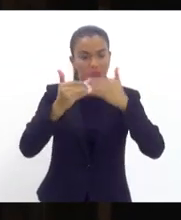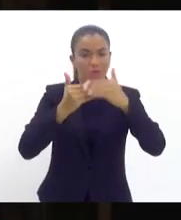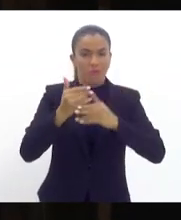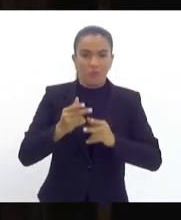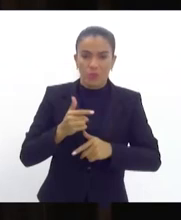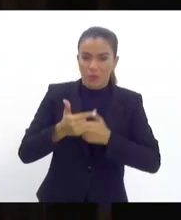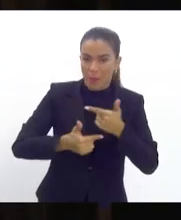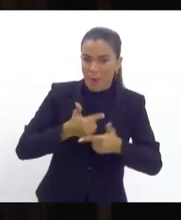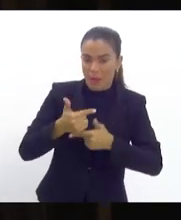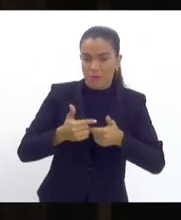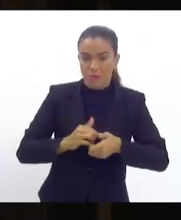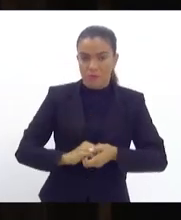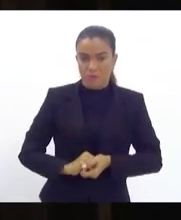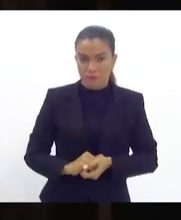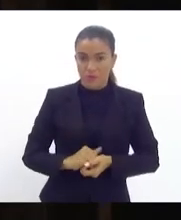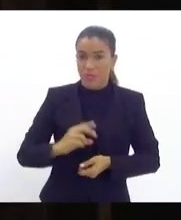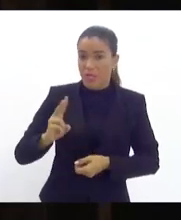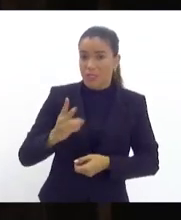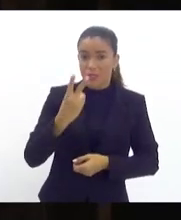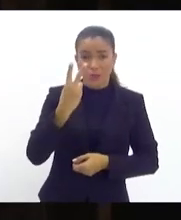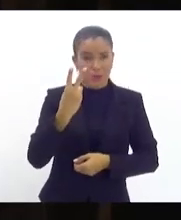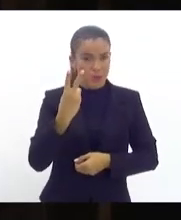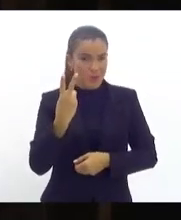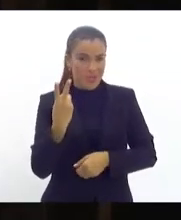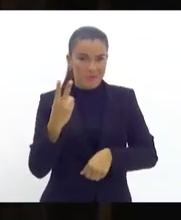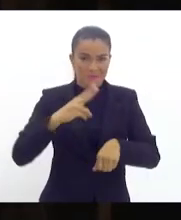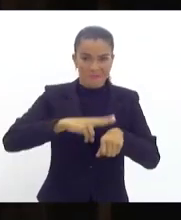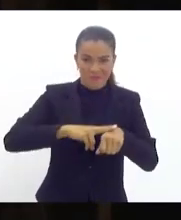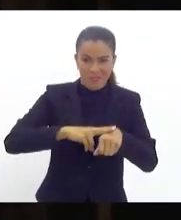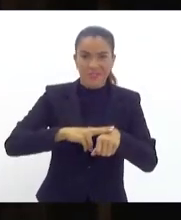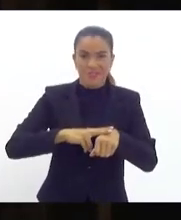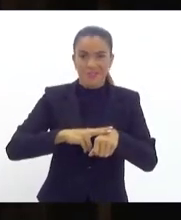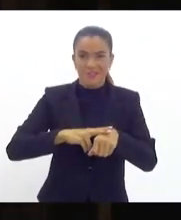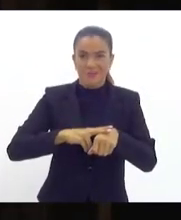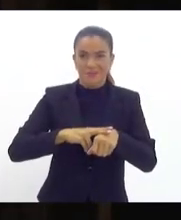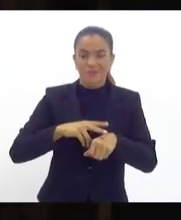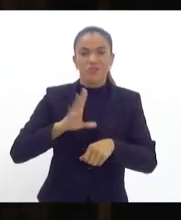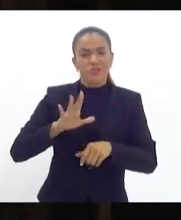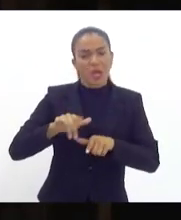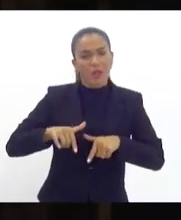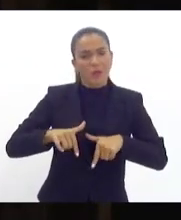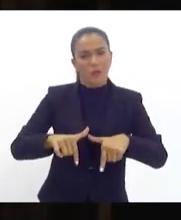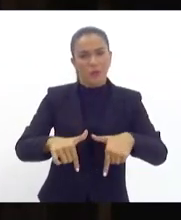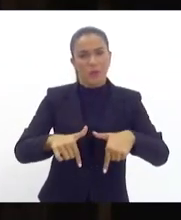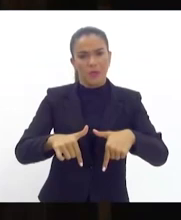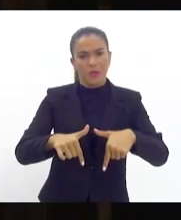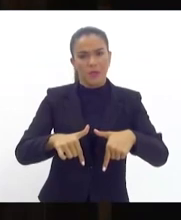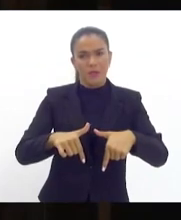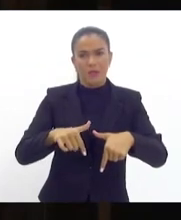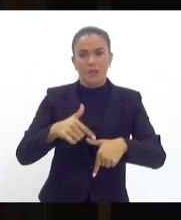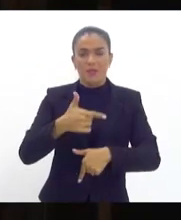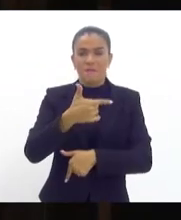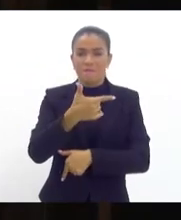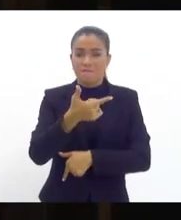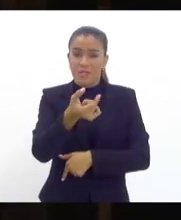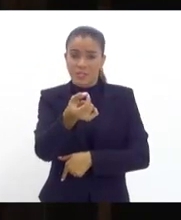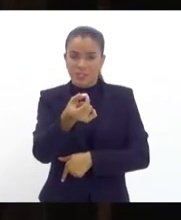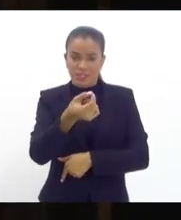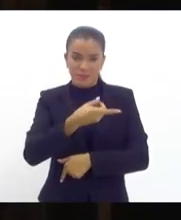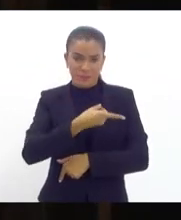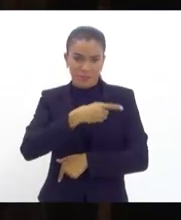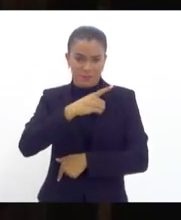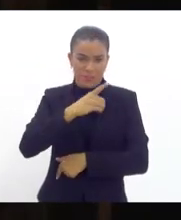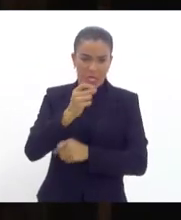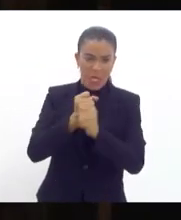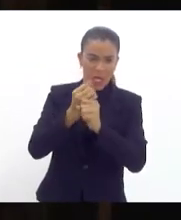naquela unidade já é a segunda passagem que eu faço aqui na guerra Tijuca já tui na vigésima DP há